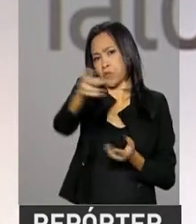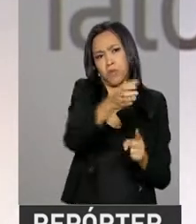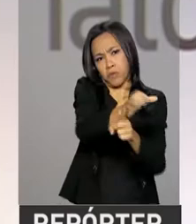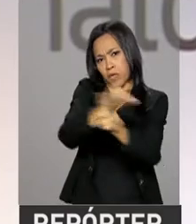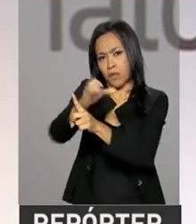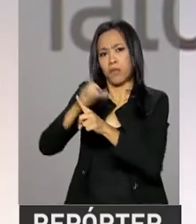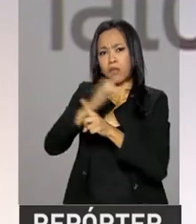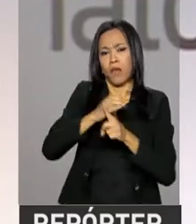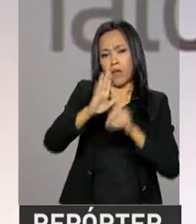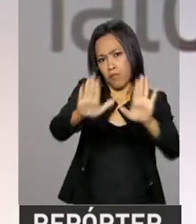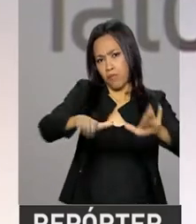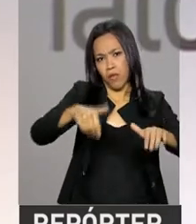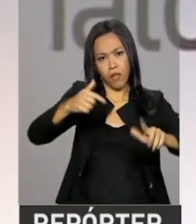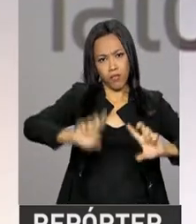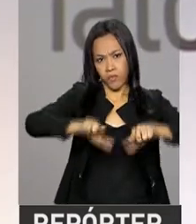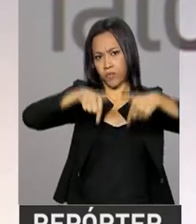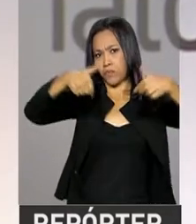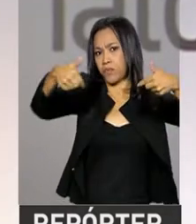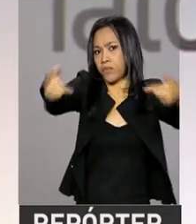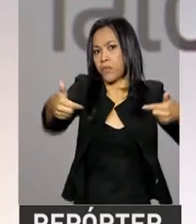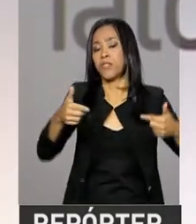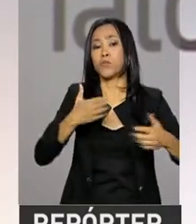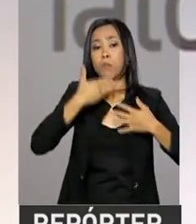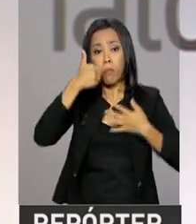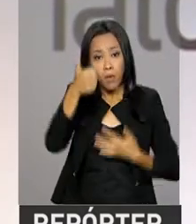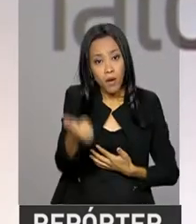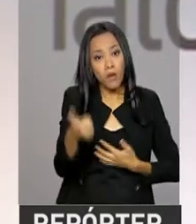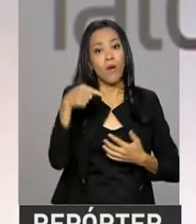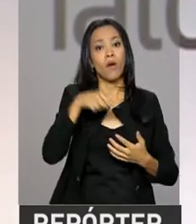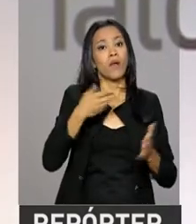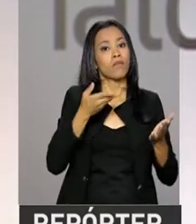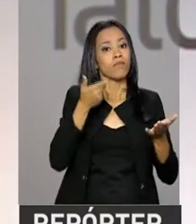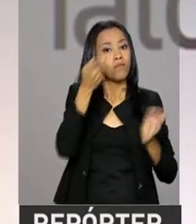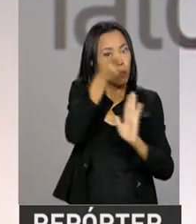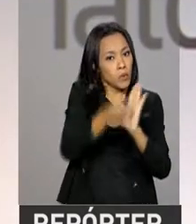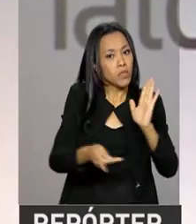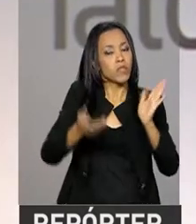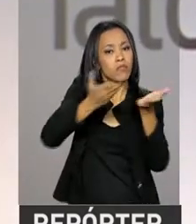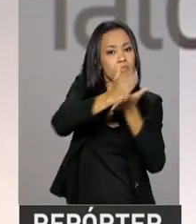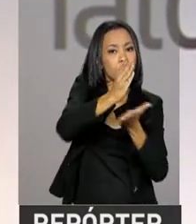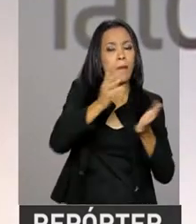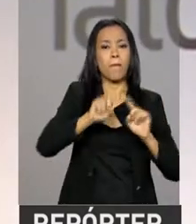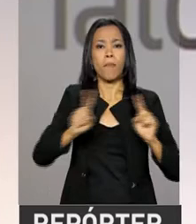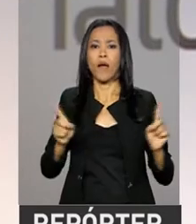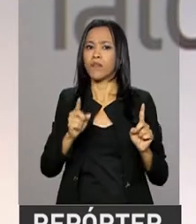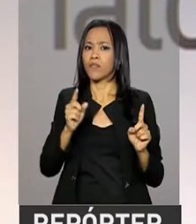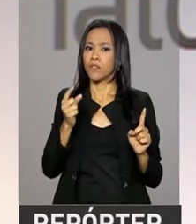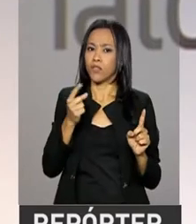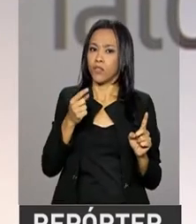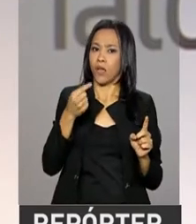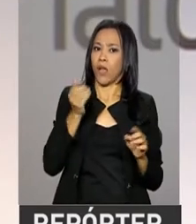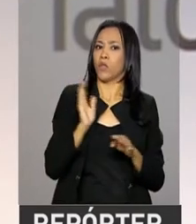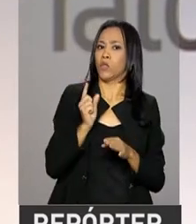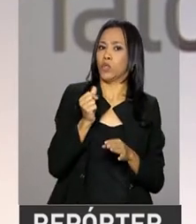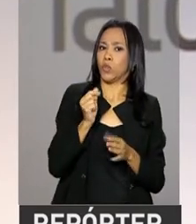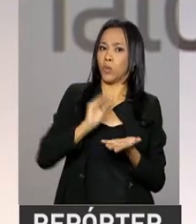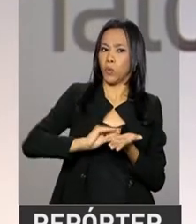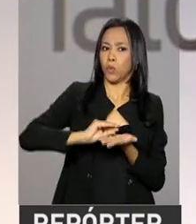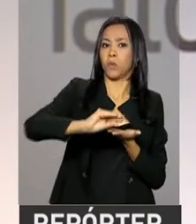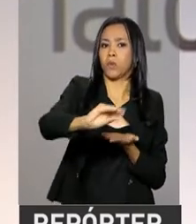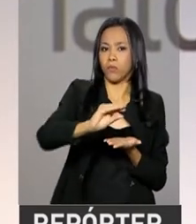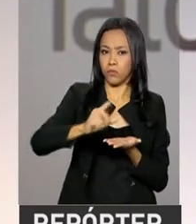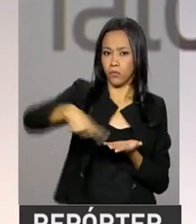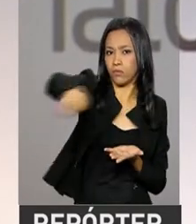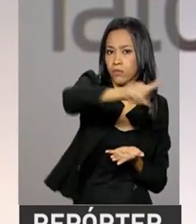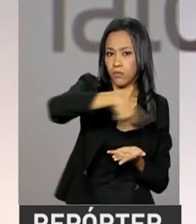isso melhora a viabilidade econômica dos projetos mas não há nenhum benefício financeiro da